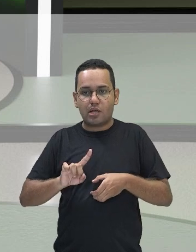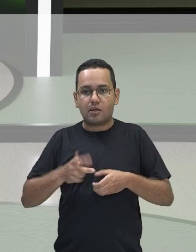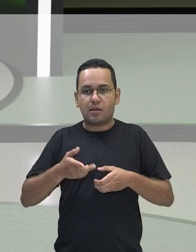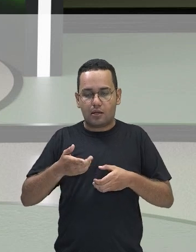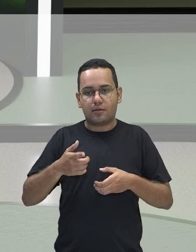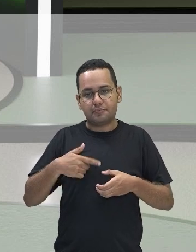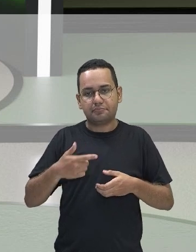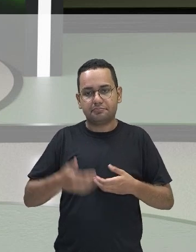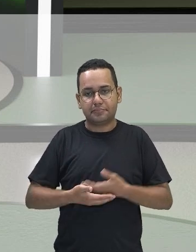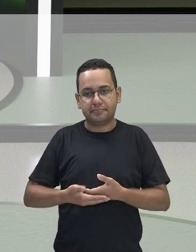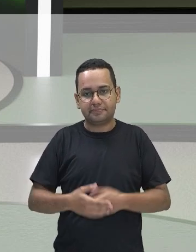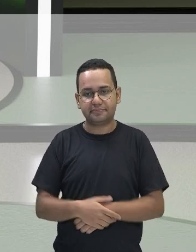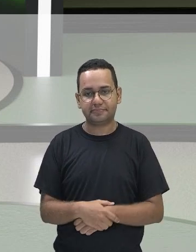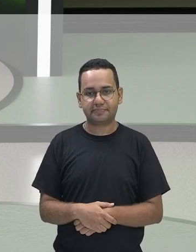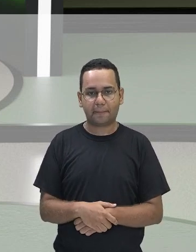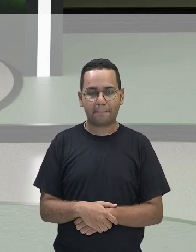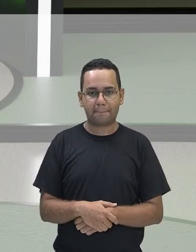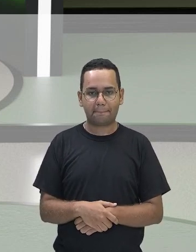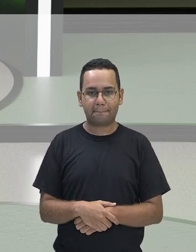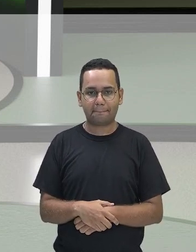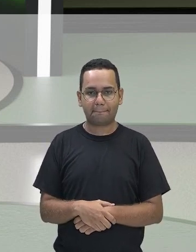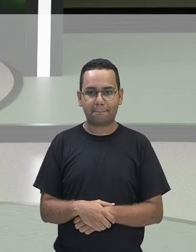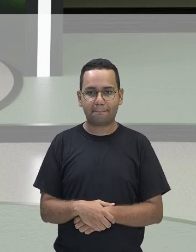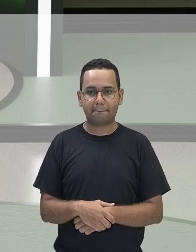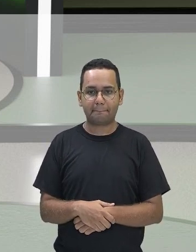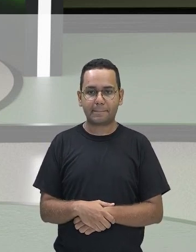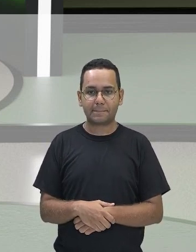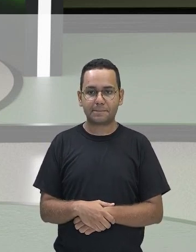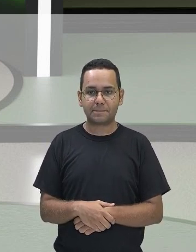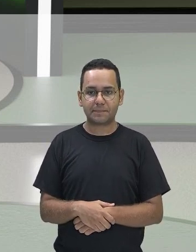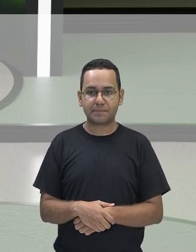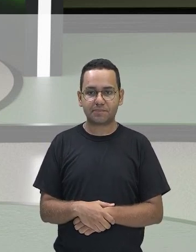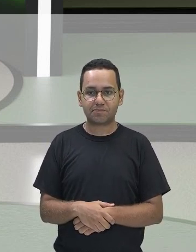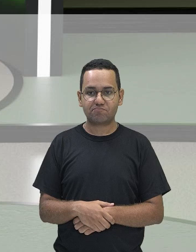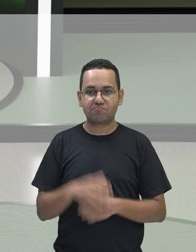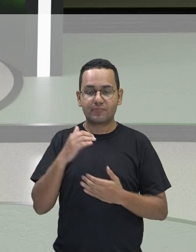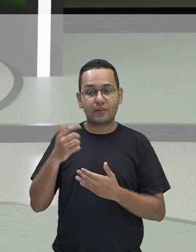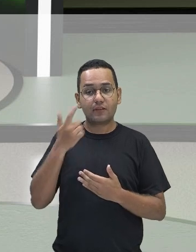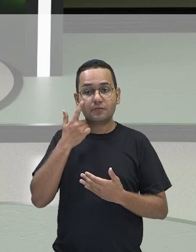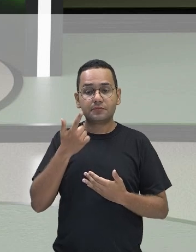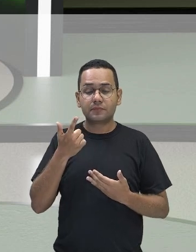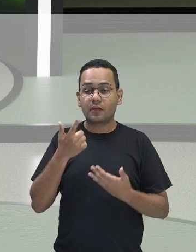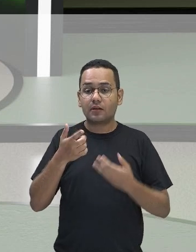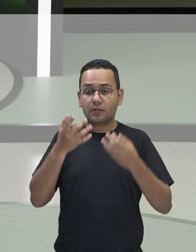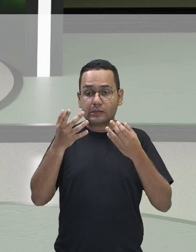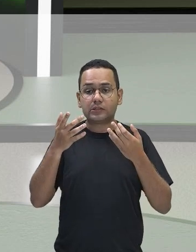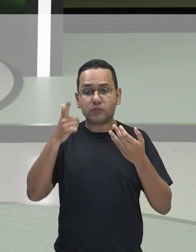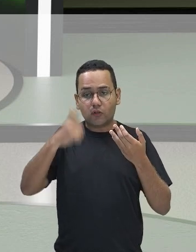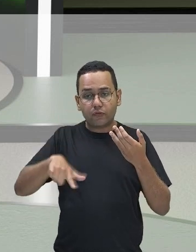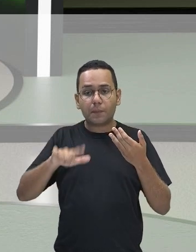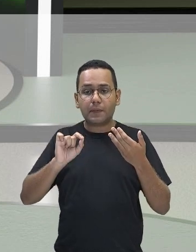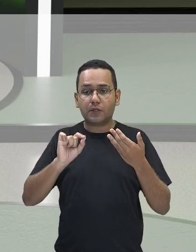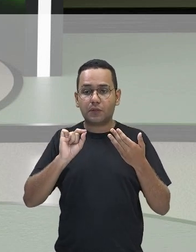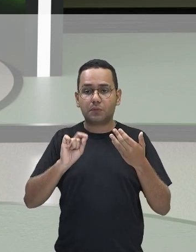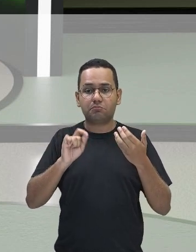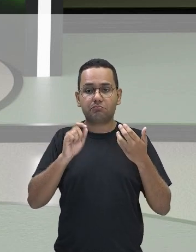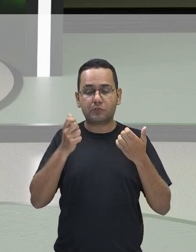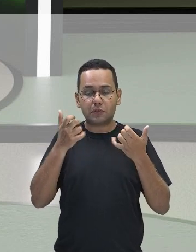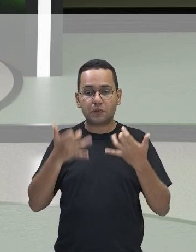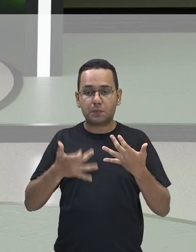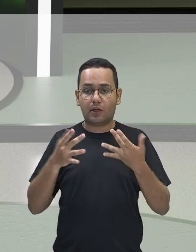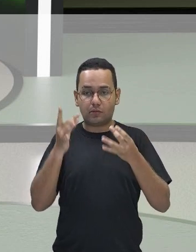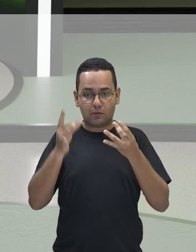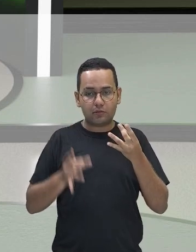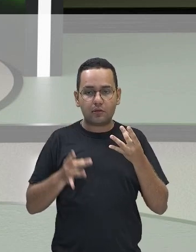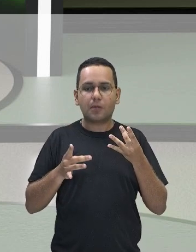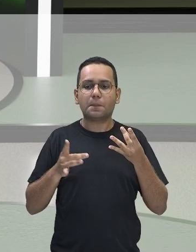certo? Continuando sobre as estruturas do sistema reprodutor feminino, o próximo órgão, a próxima parte que a gente vai